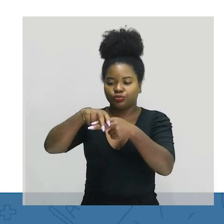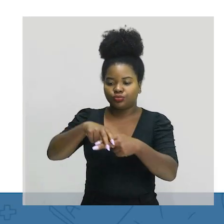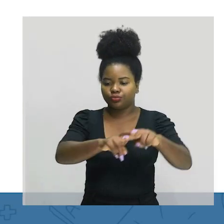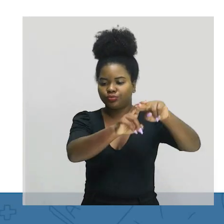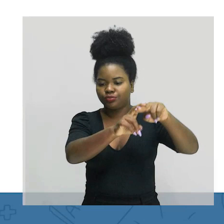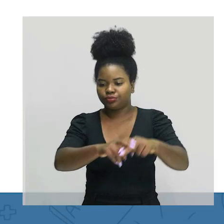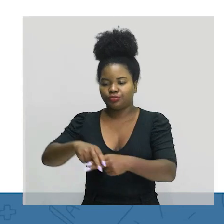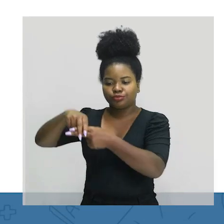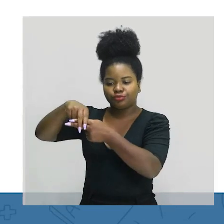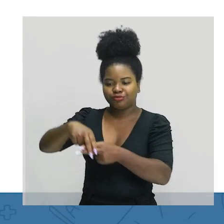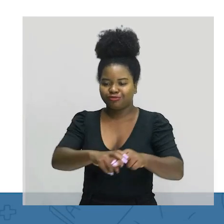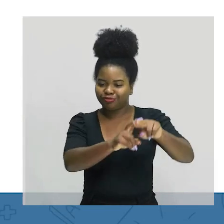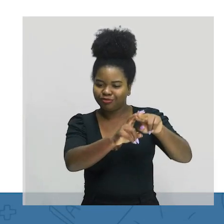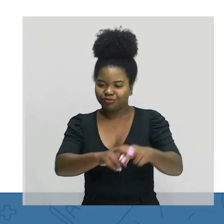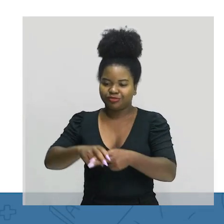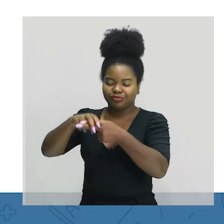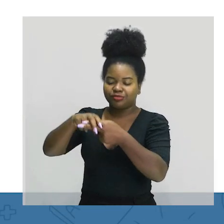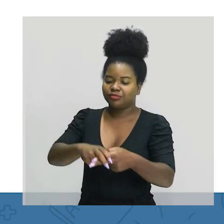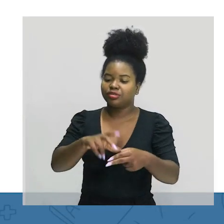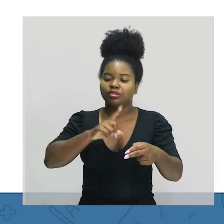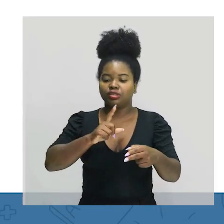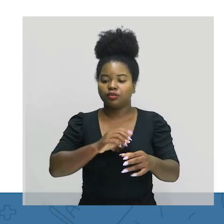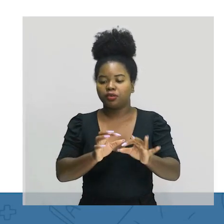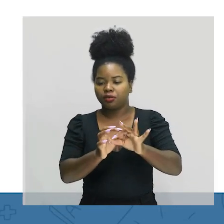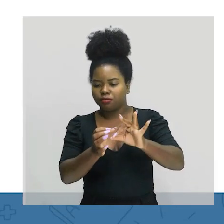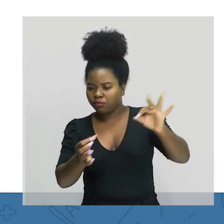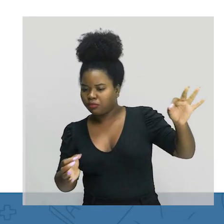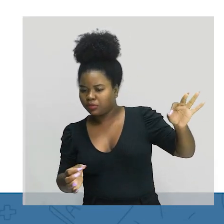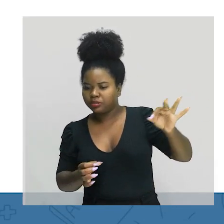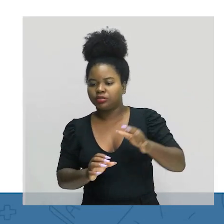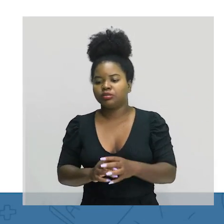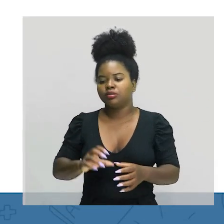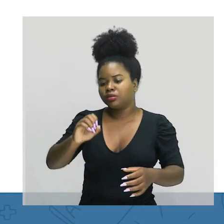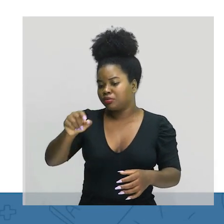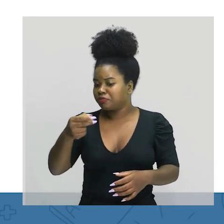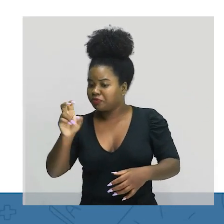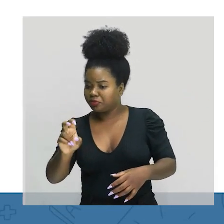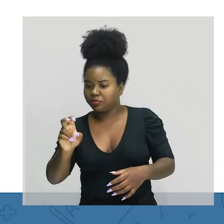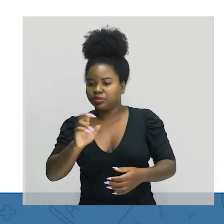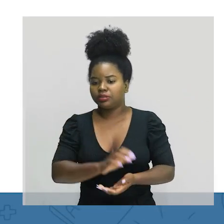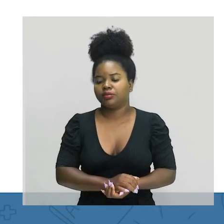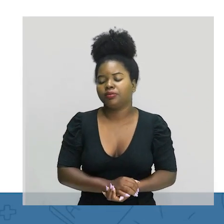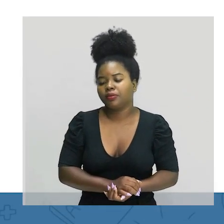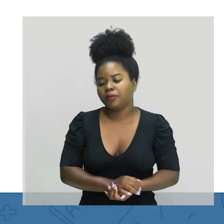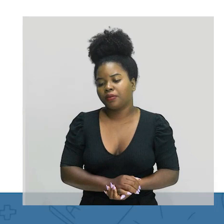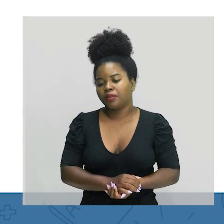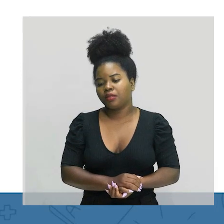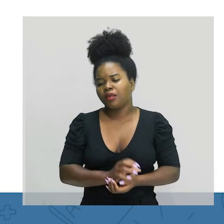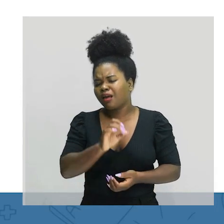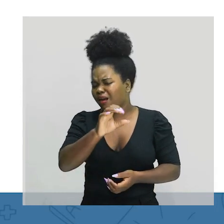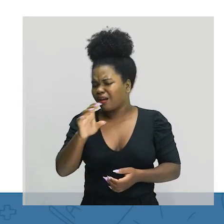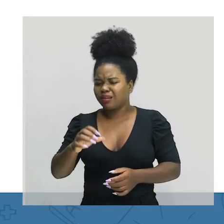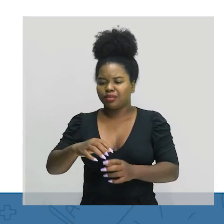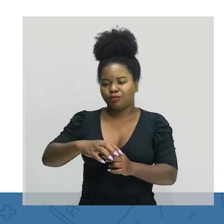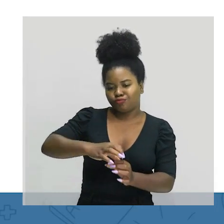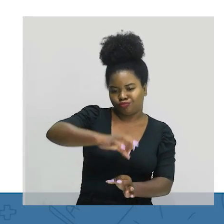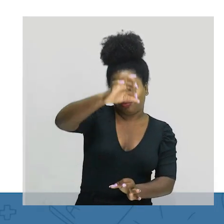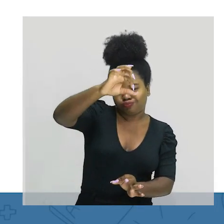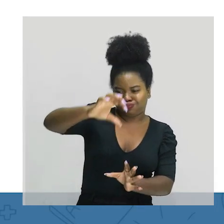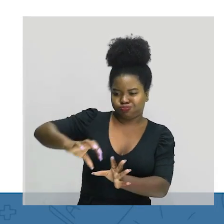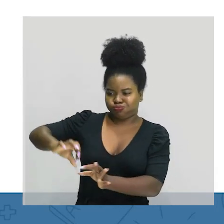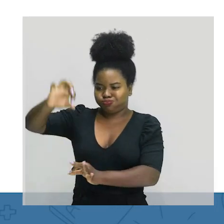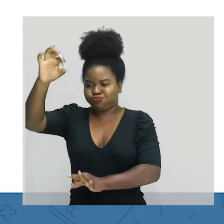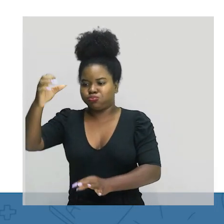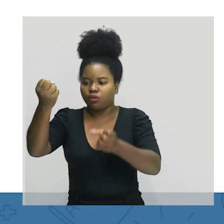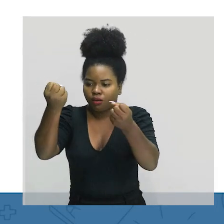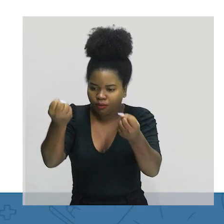meio metro do chão, quando não está em uso. Cada um dos correntes que sustenta tem